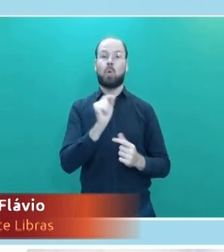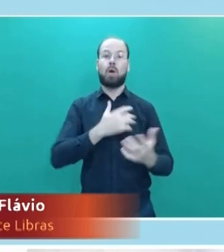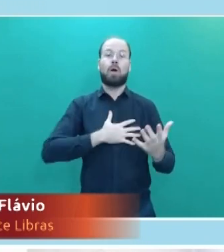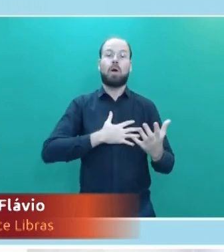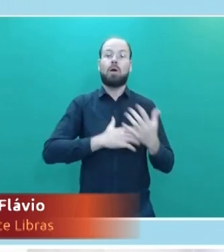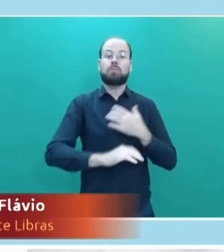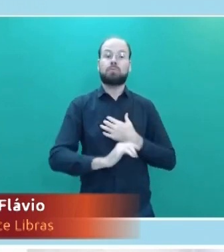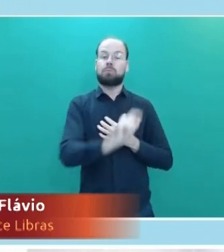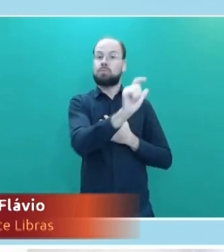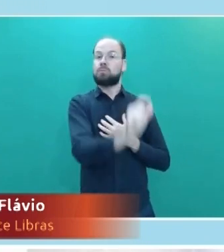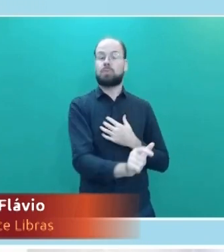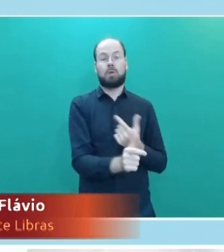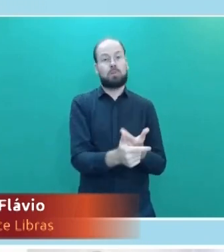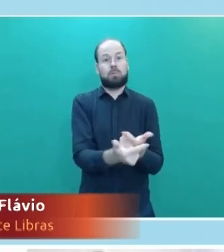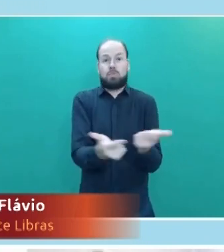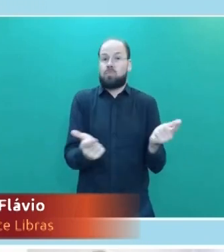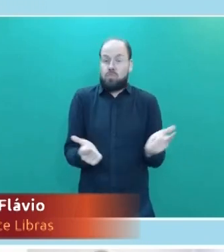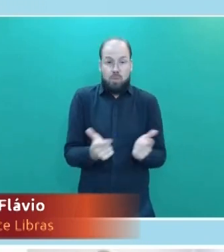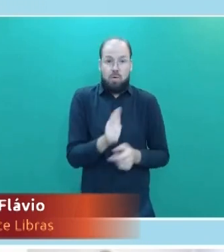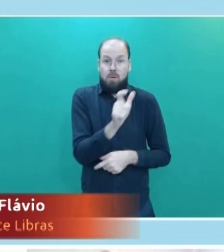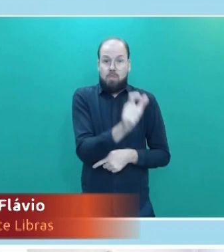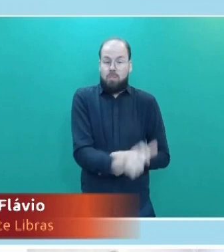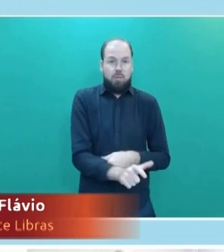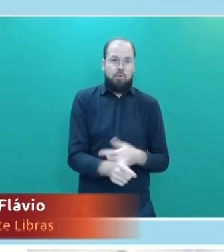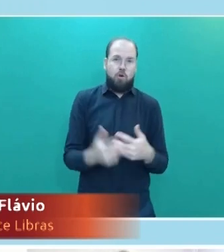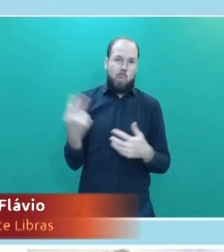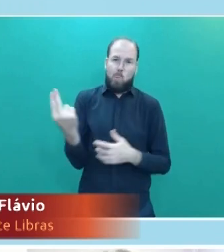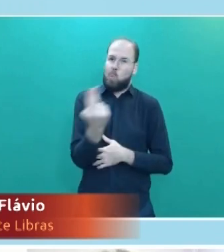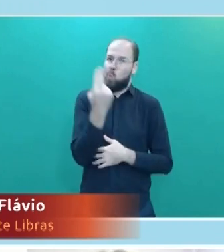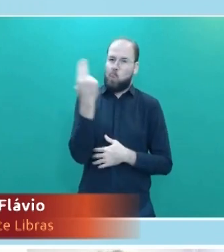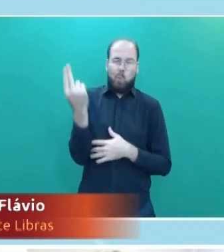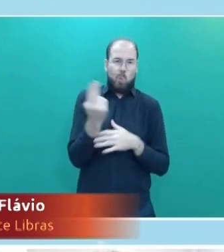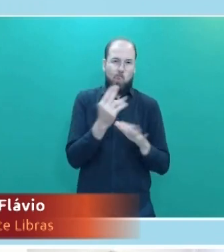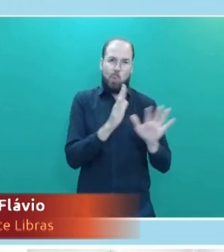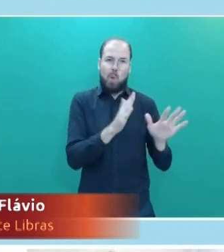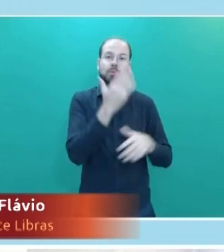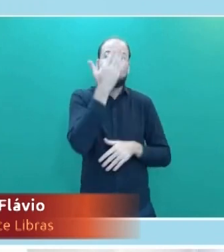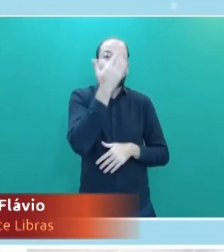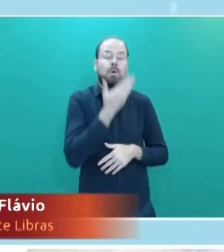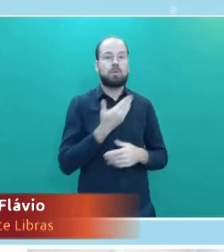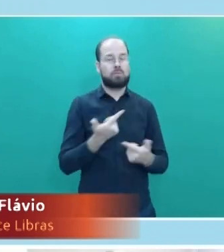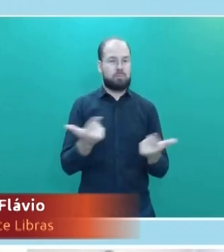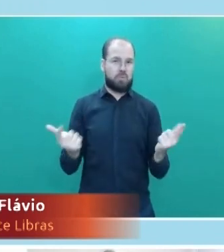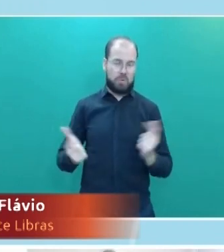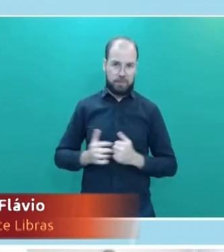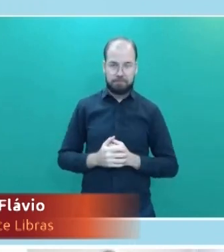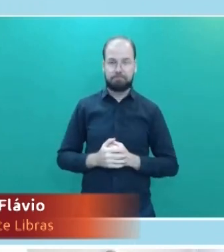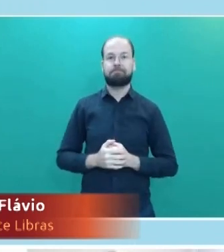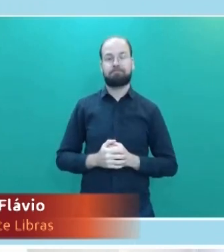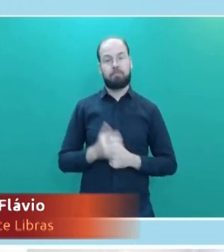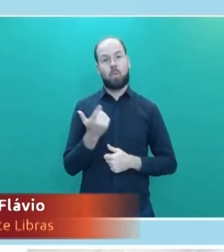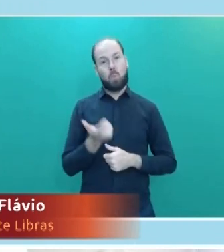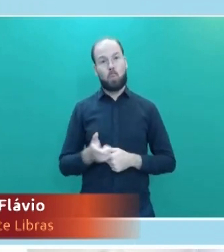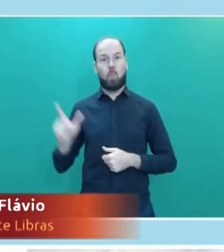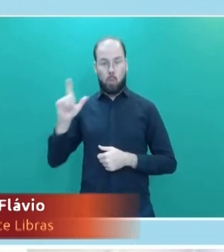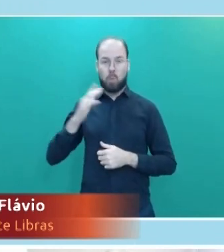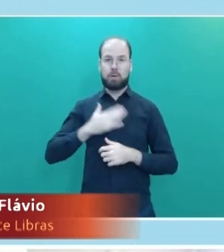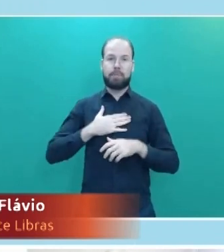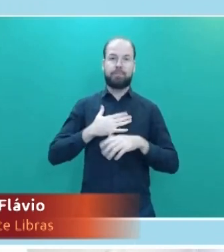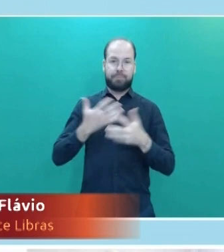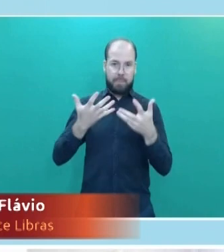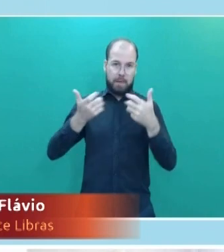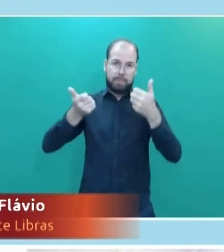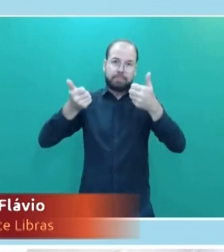pessoa está em condições indignas. Um outro ponto que eu gostaria de ressaltar é